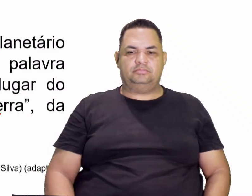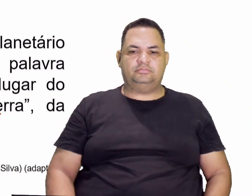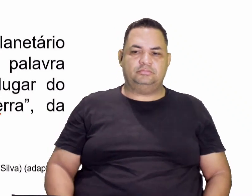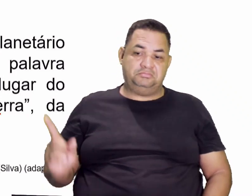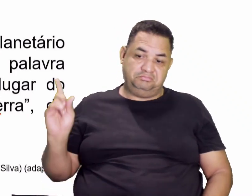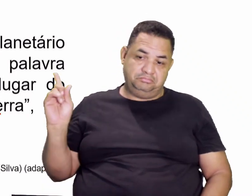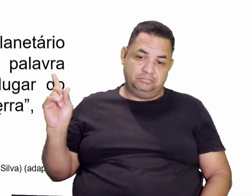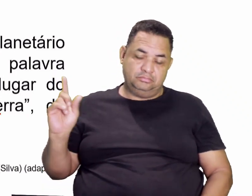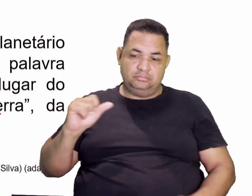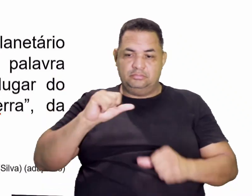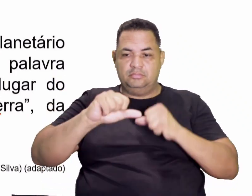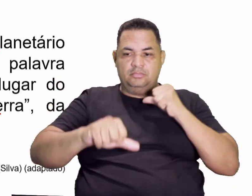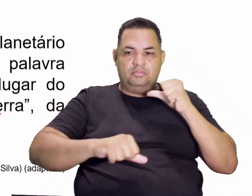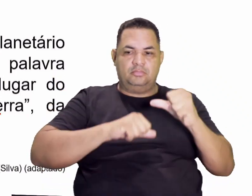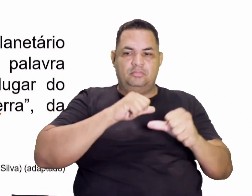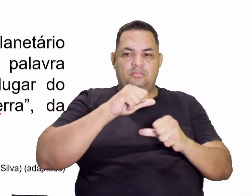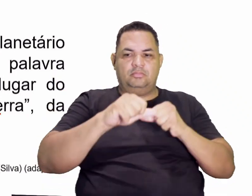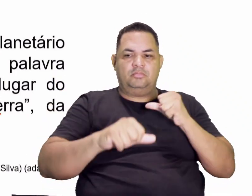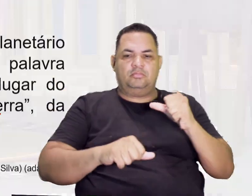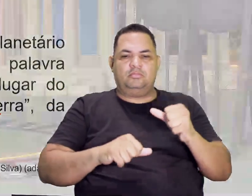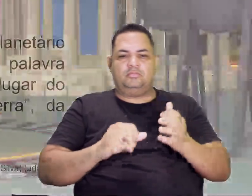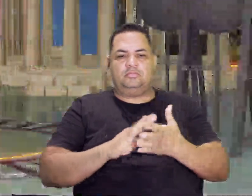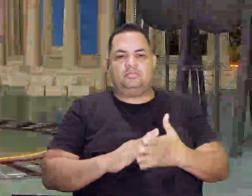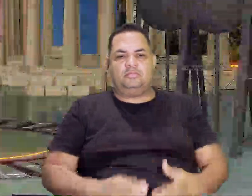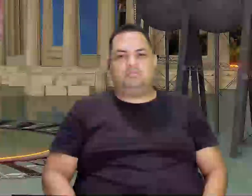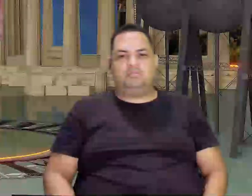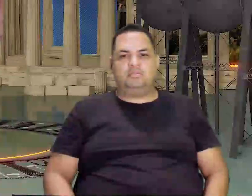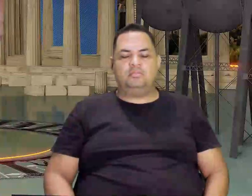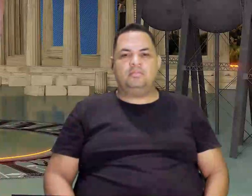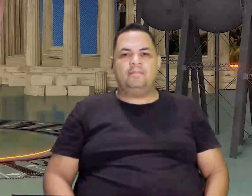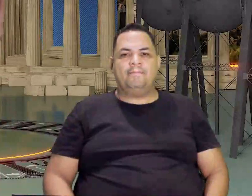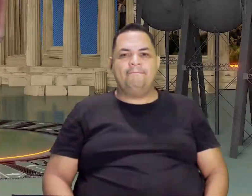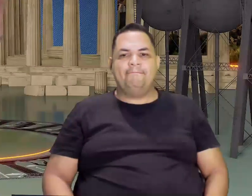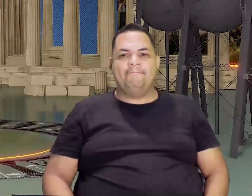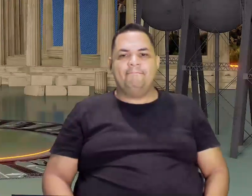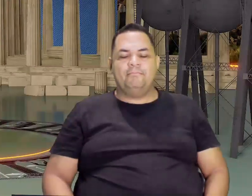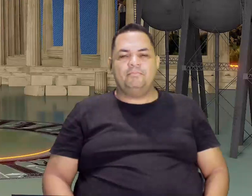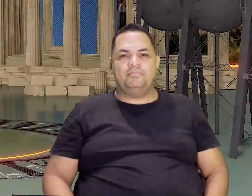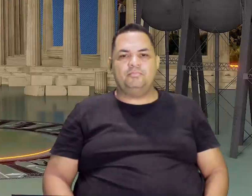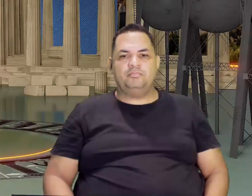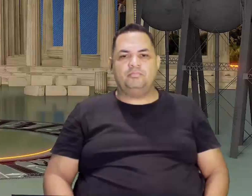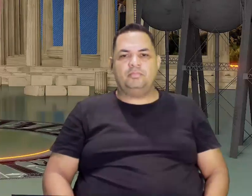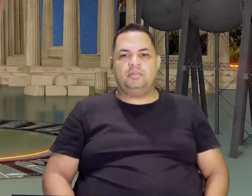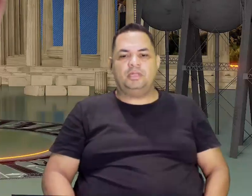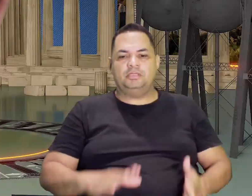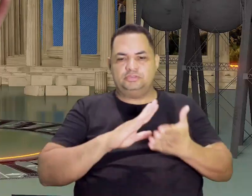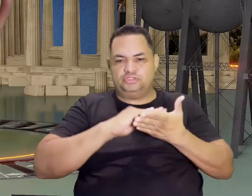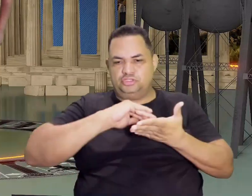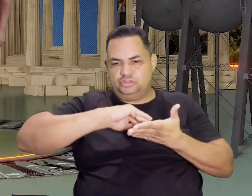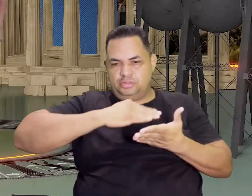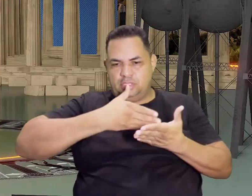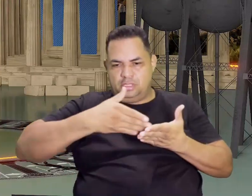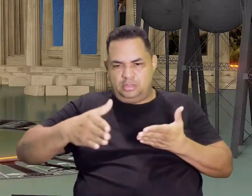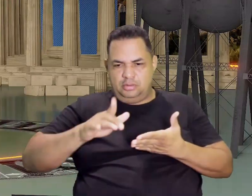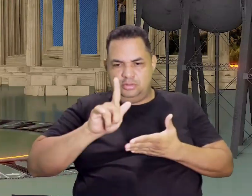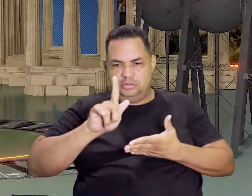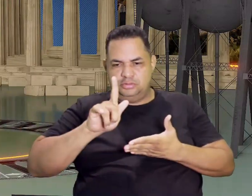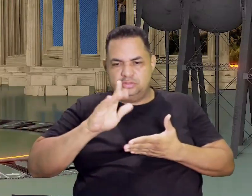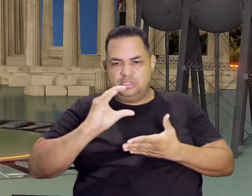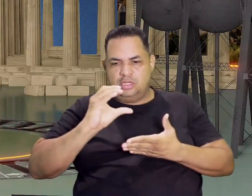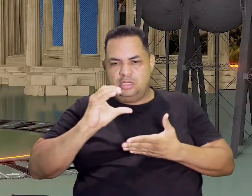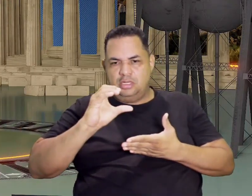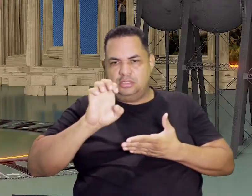aí, então eles trocaram essas iniciais, tá? Tiraram o geo, colocaram